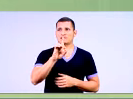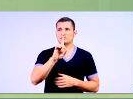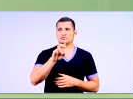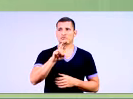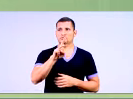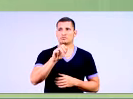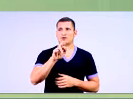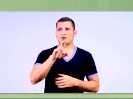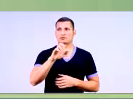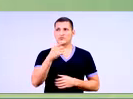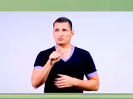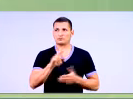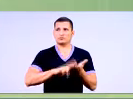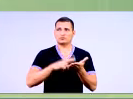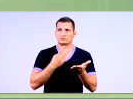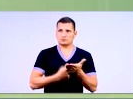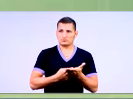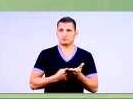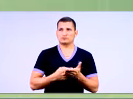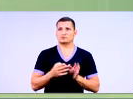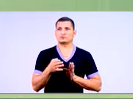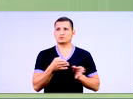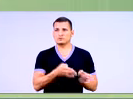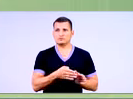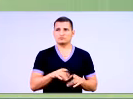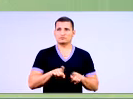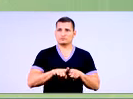palavra mesmo em inglês, e o software.